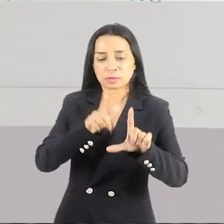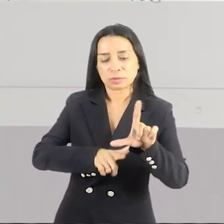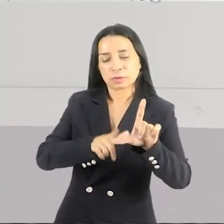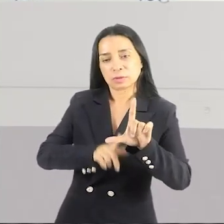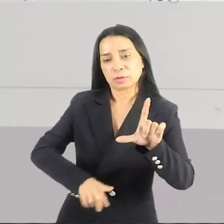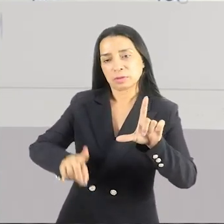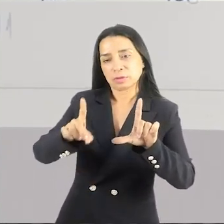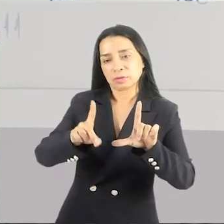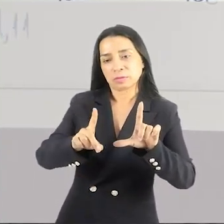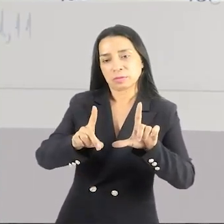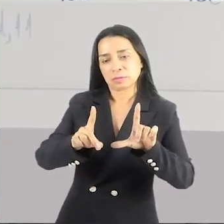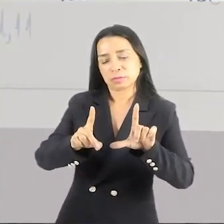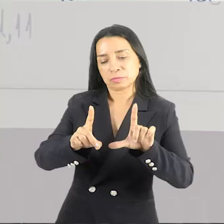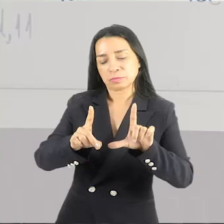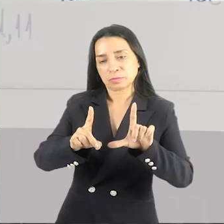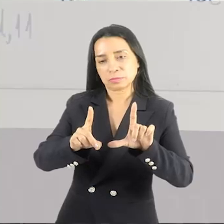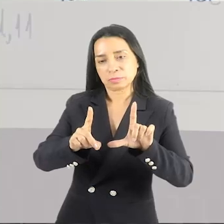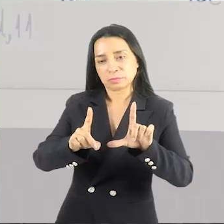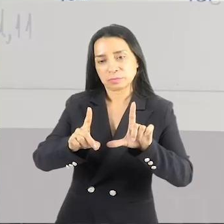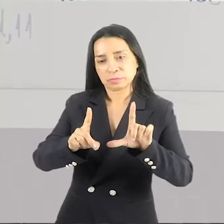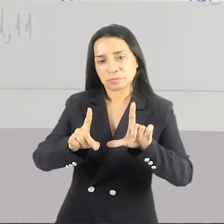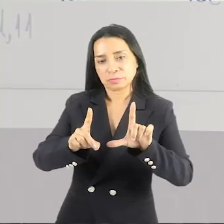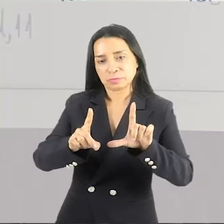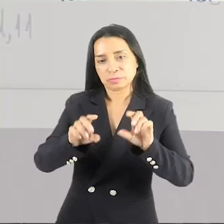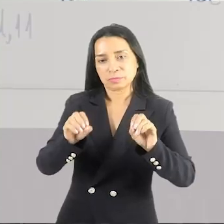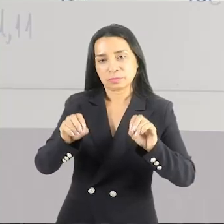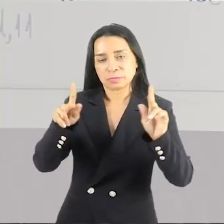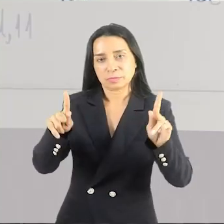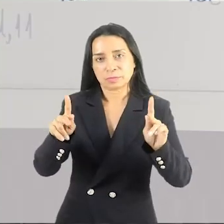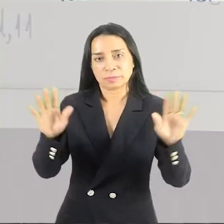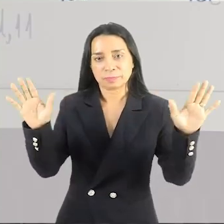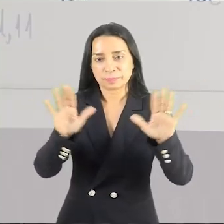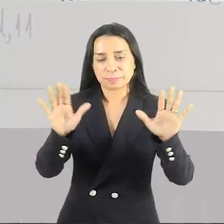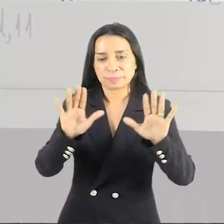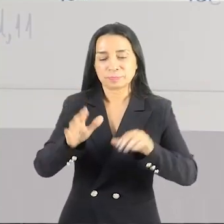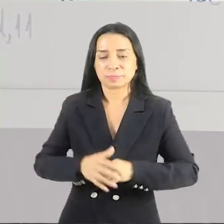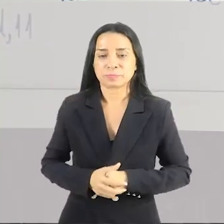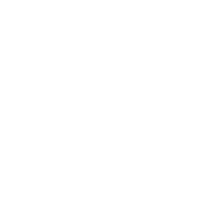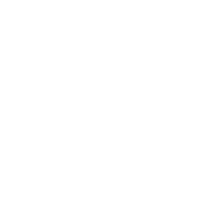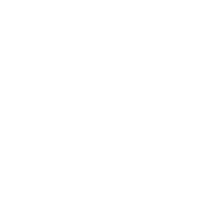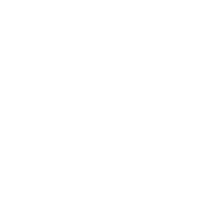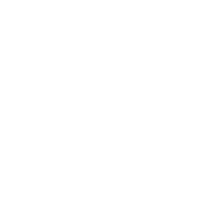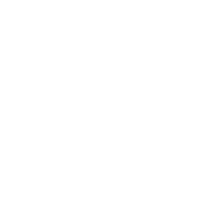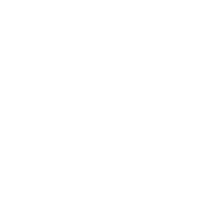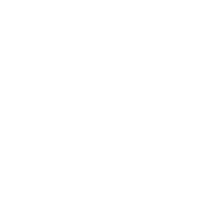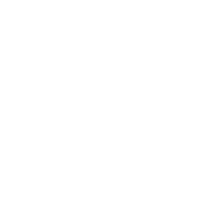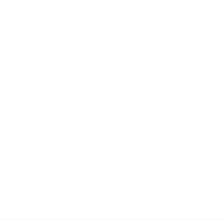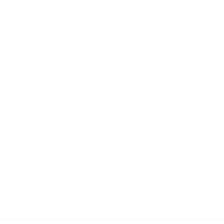letra D de detonando no Enem. Ok, galera? Valeu, até um abraço, até a próxima.